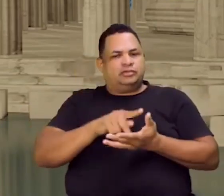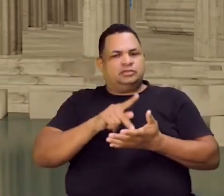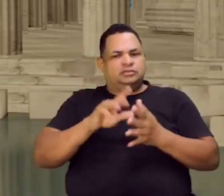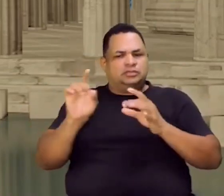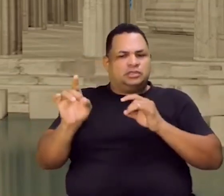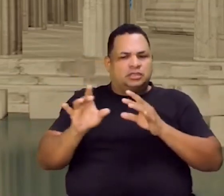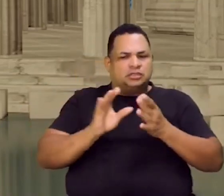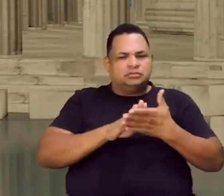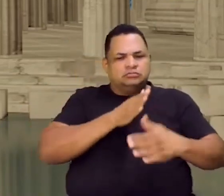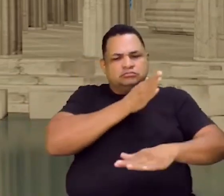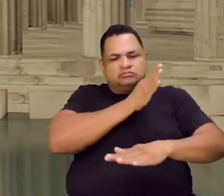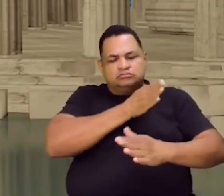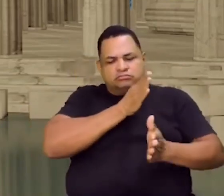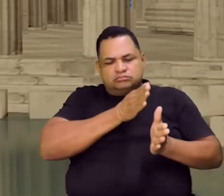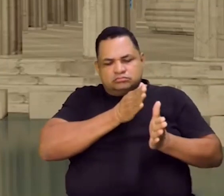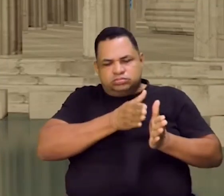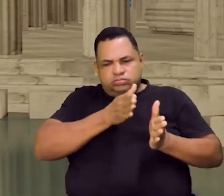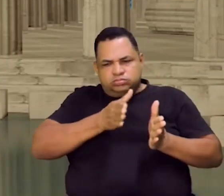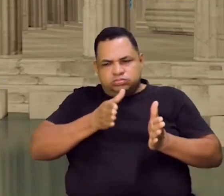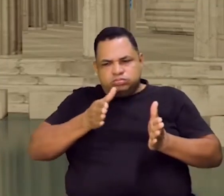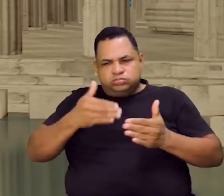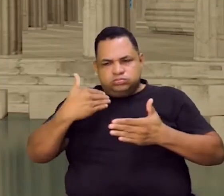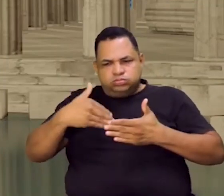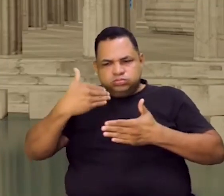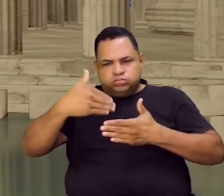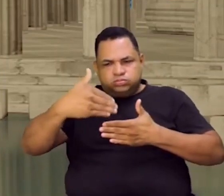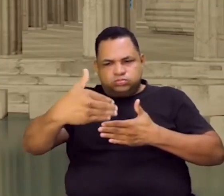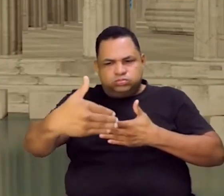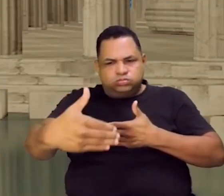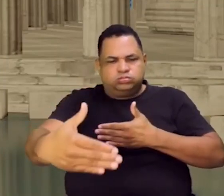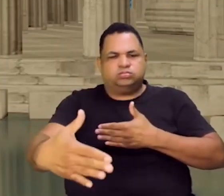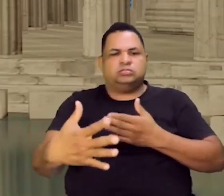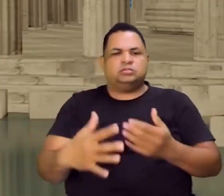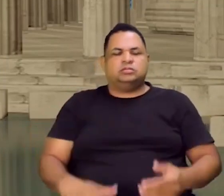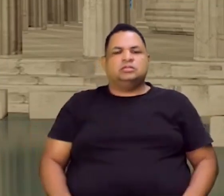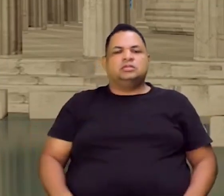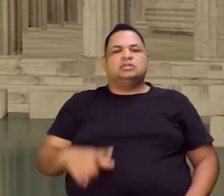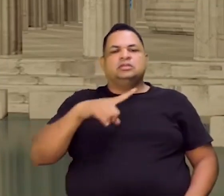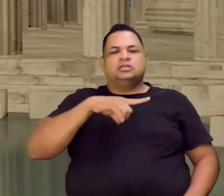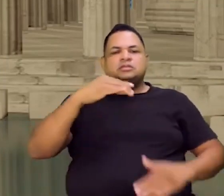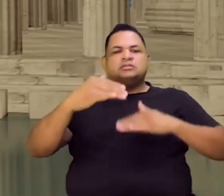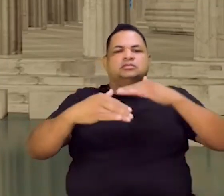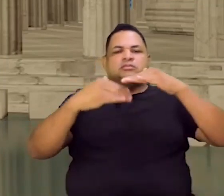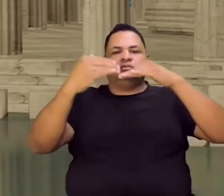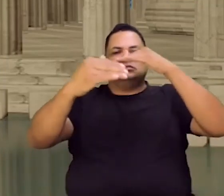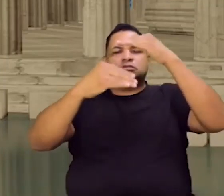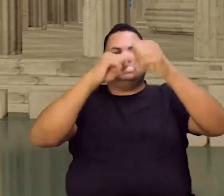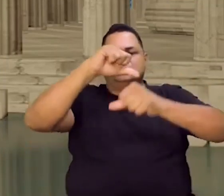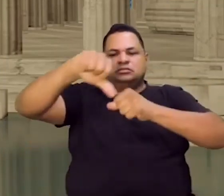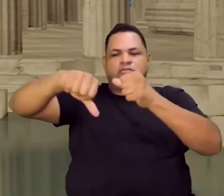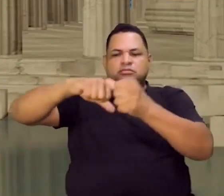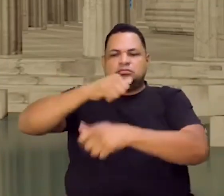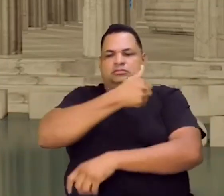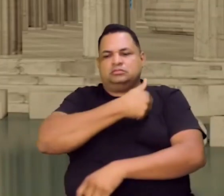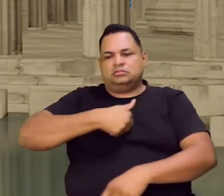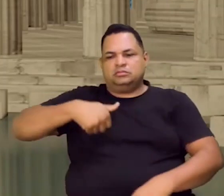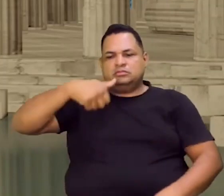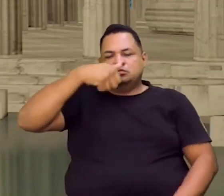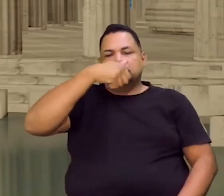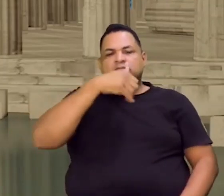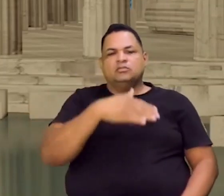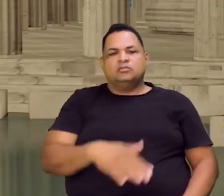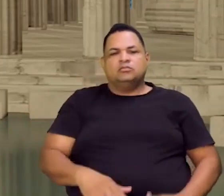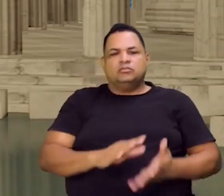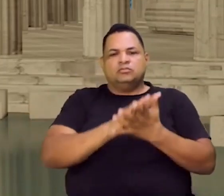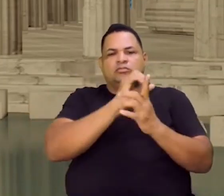uns passos, né? Passos, né? Às vezes paulatinos, escalonados, etc. Para crescer, para mudar e melhorar